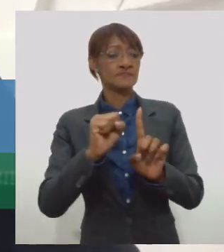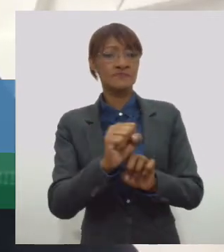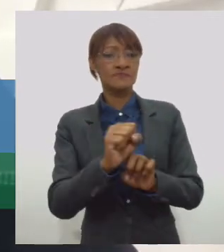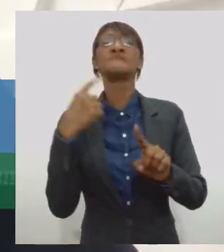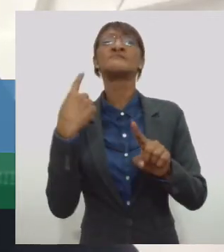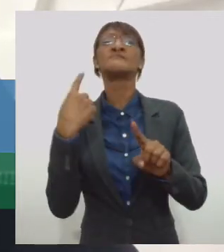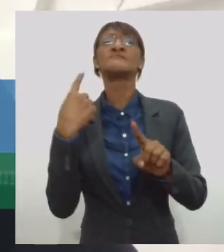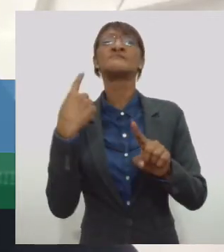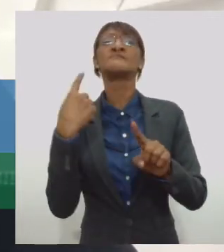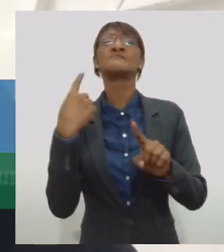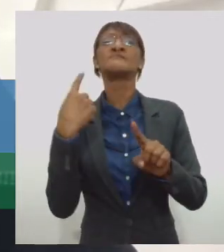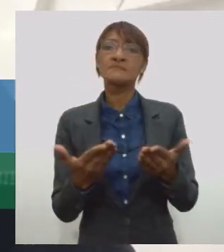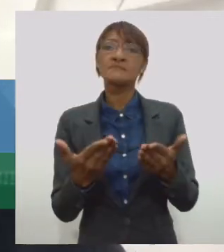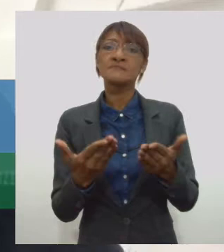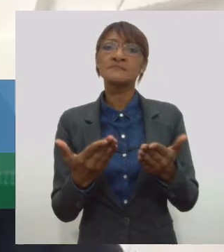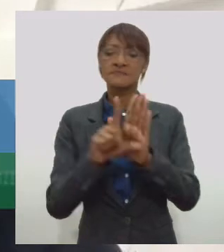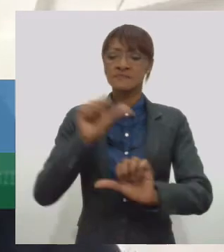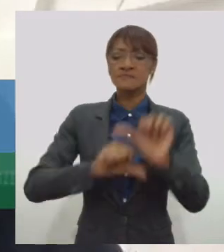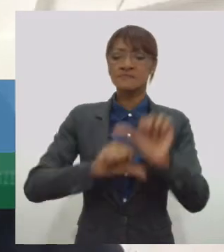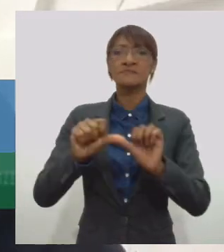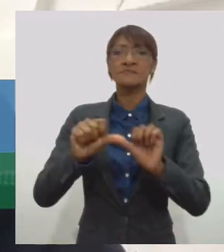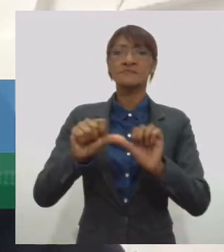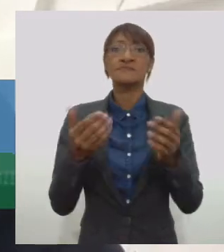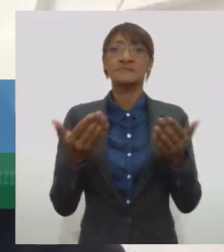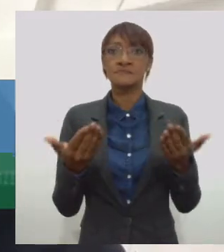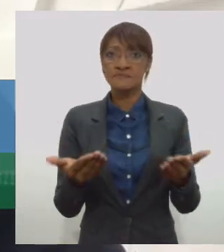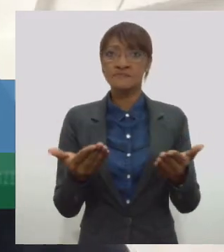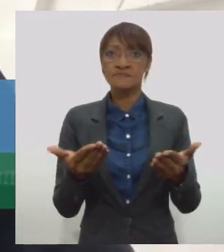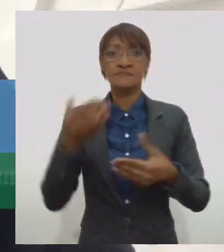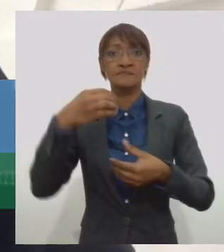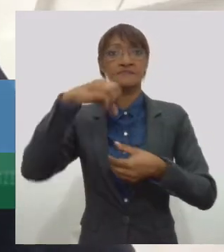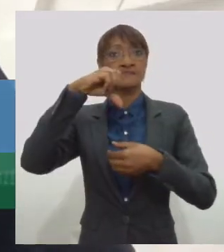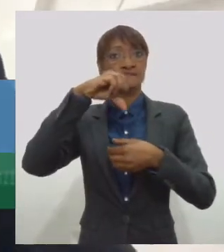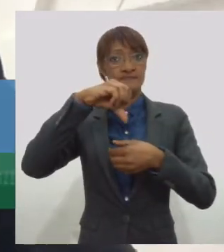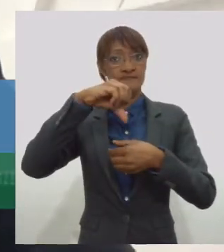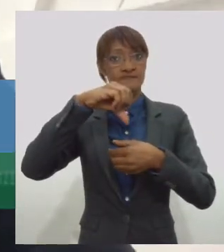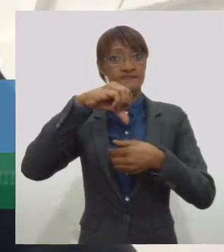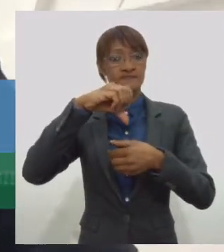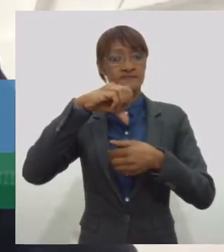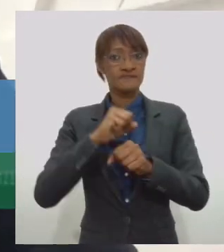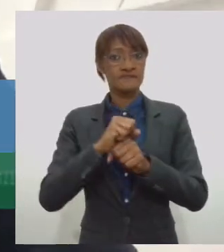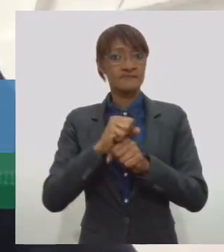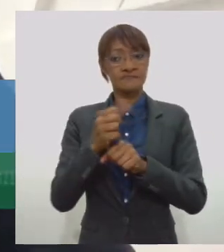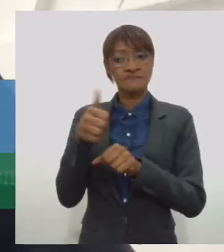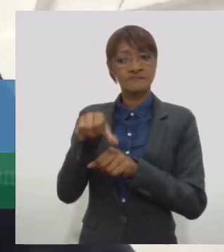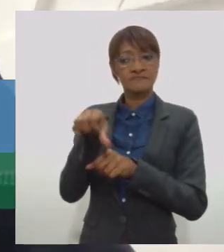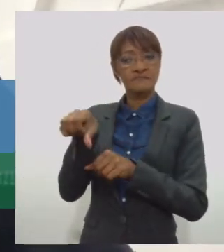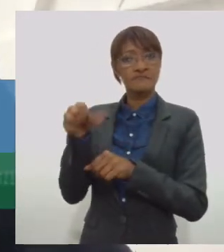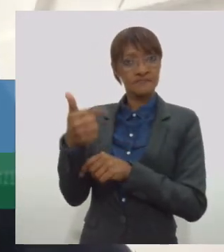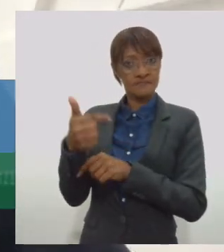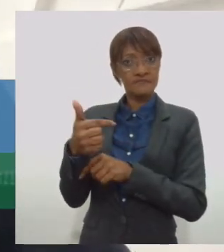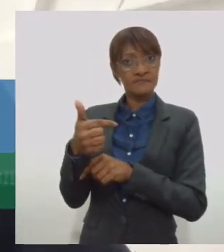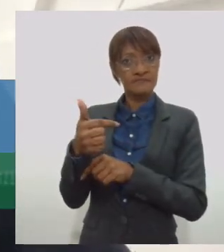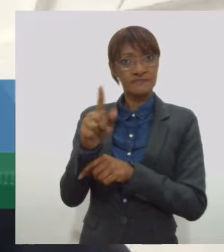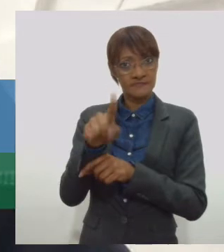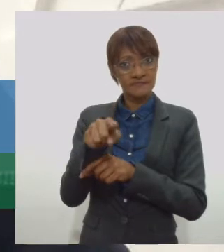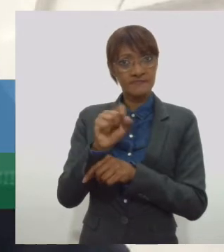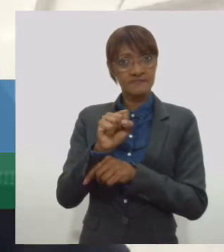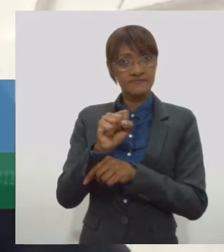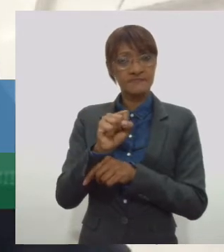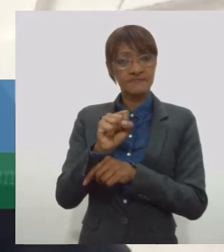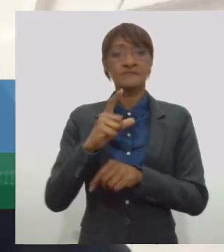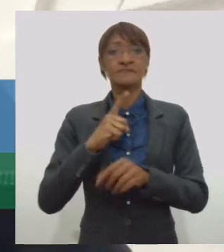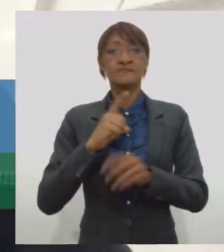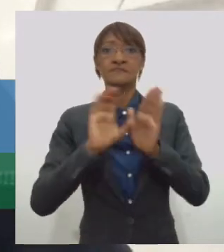lei está sendo reformada? Essa é a grande pergunta. É porque é de 92, nós temos o Código Penal que